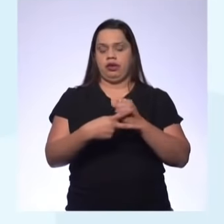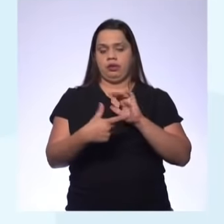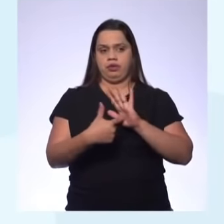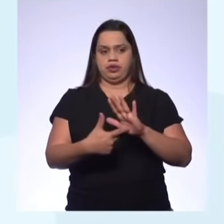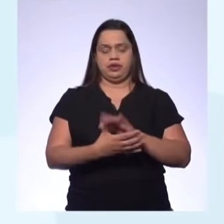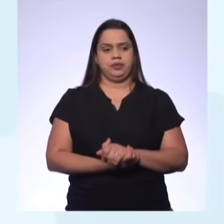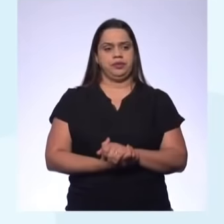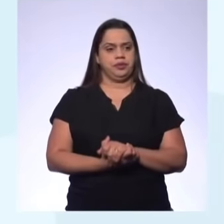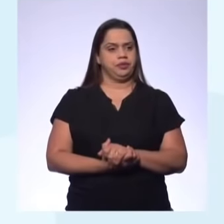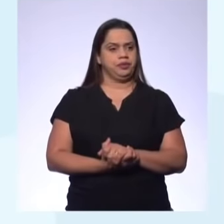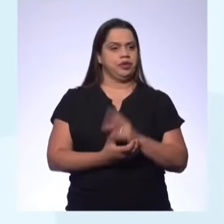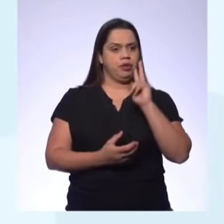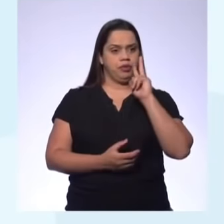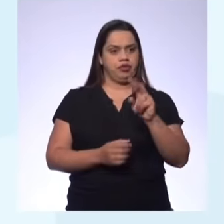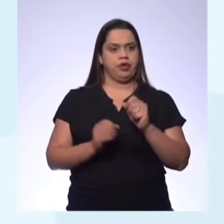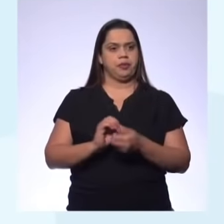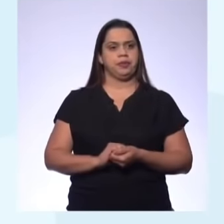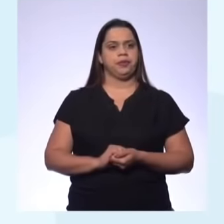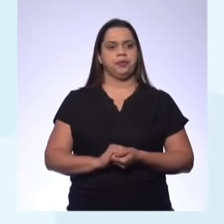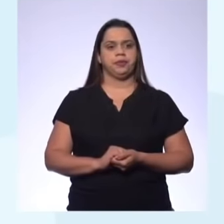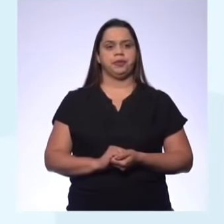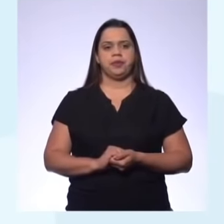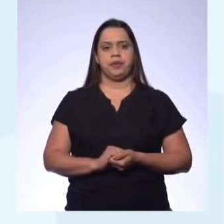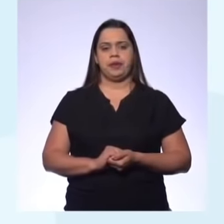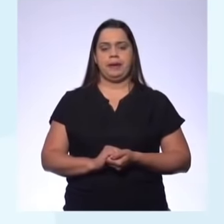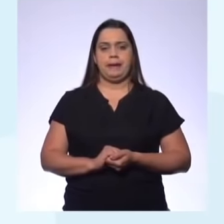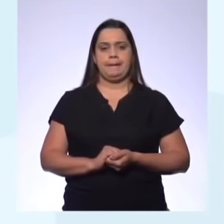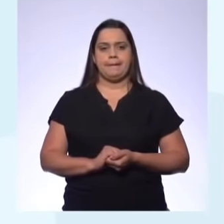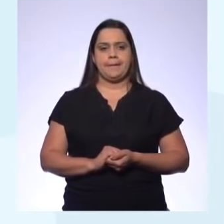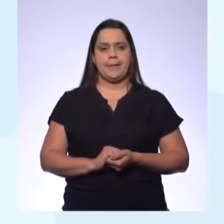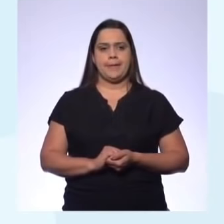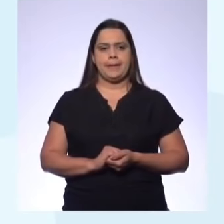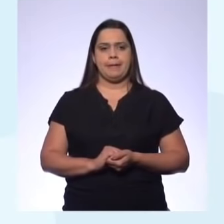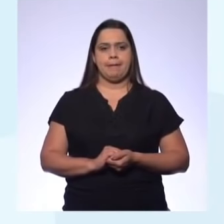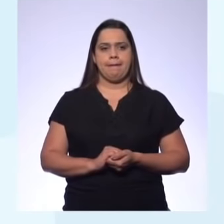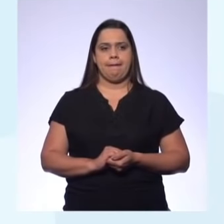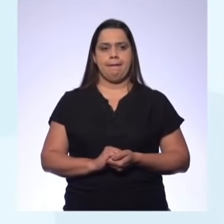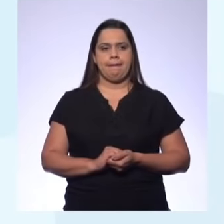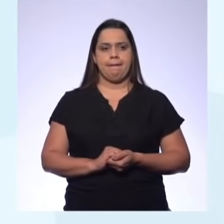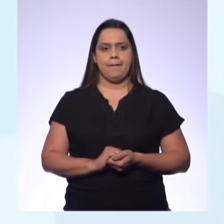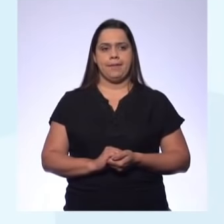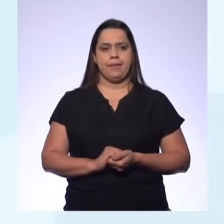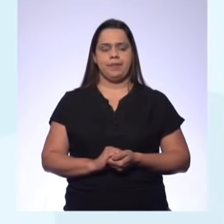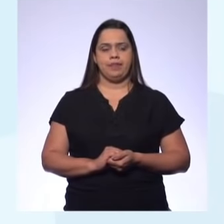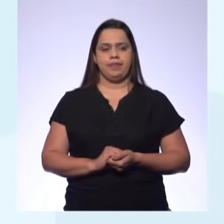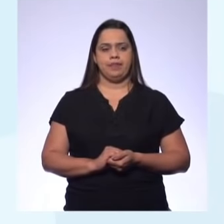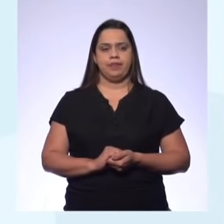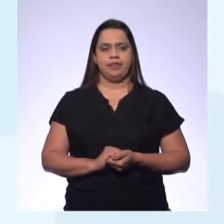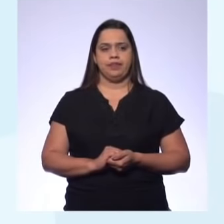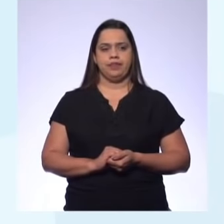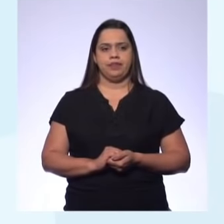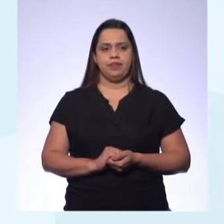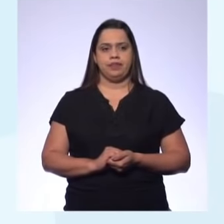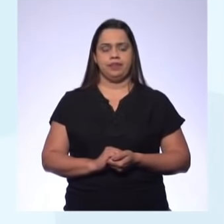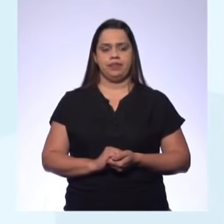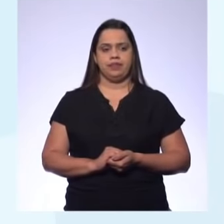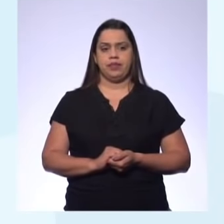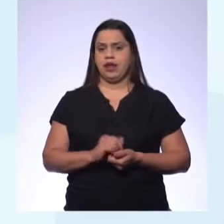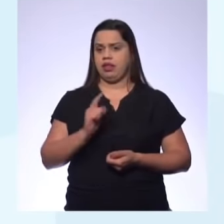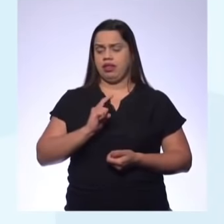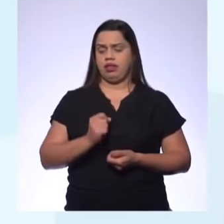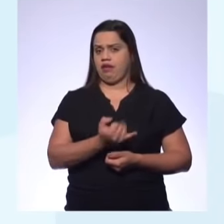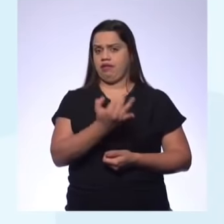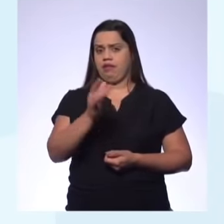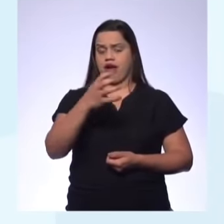nós colocamos tá Então olha lá there are many Ways to tell people about olha Esquilos Há muitas maneiras de dizer para as pessoas